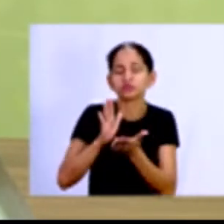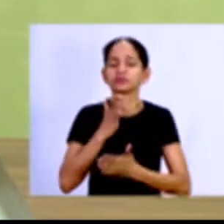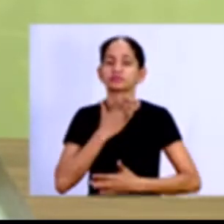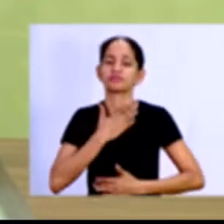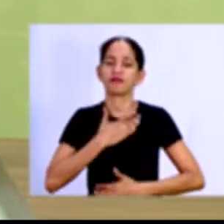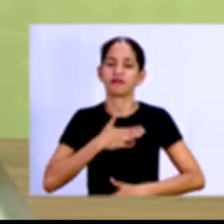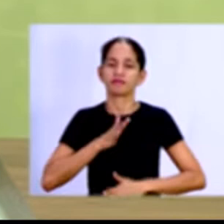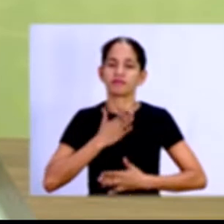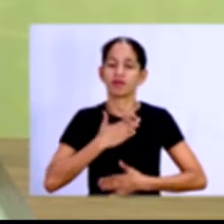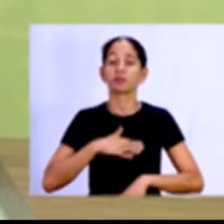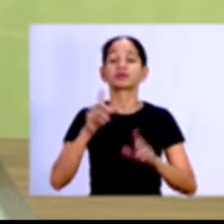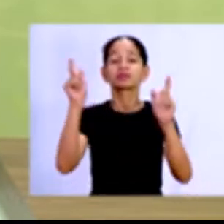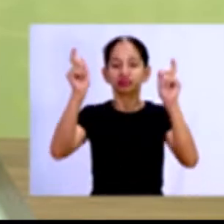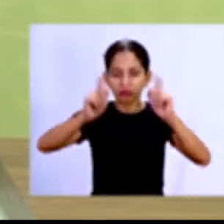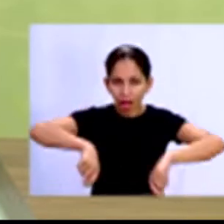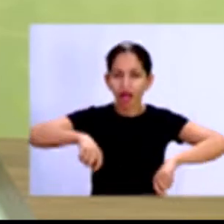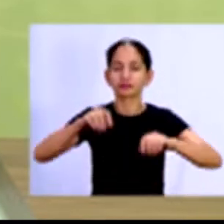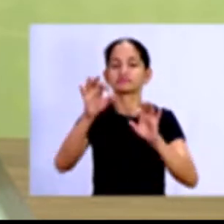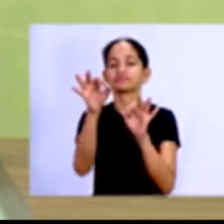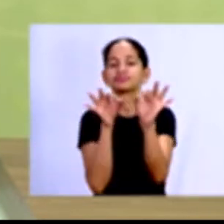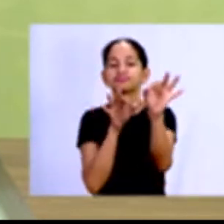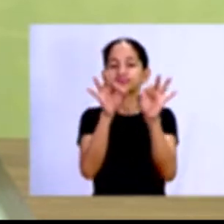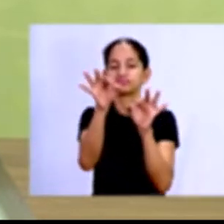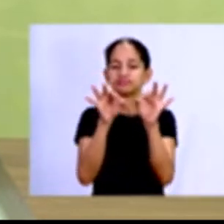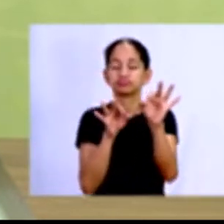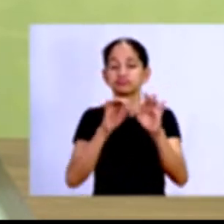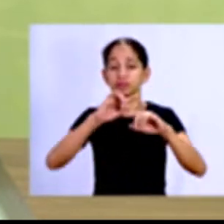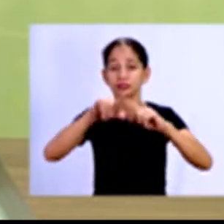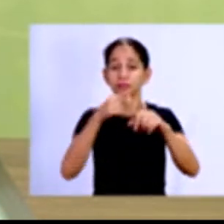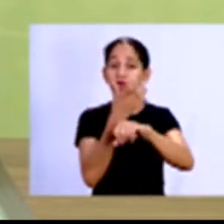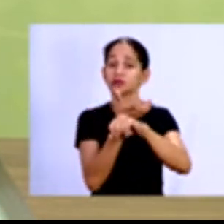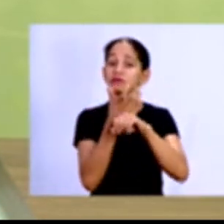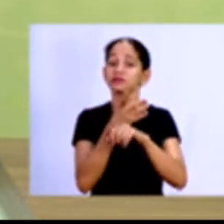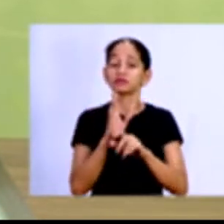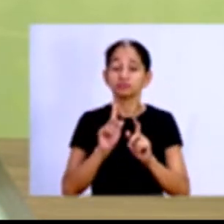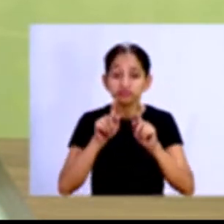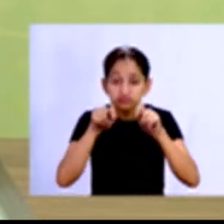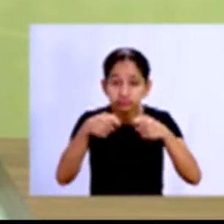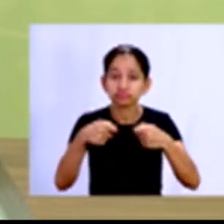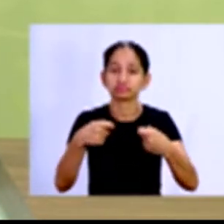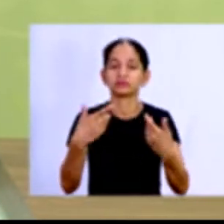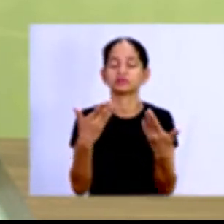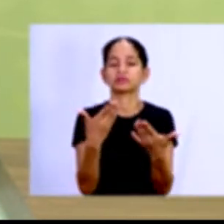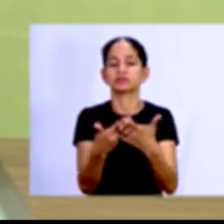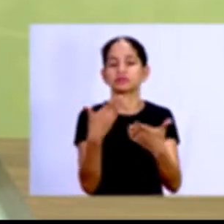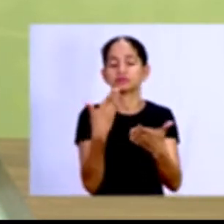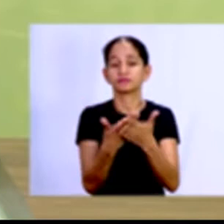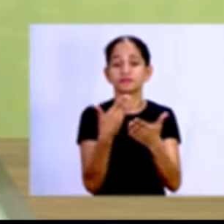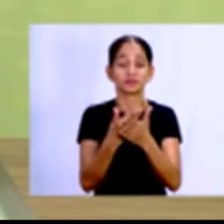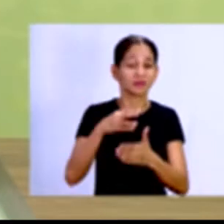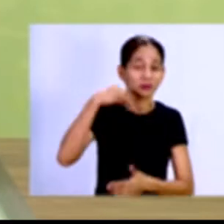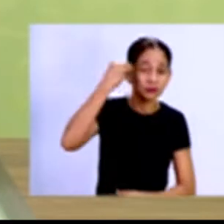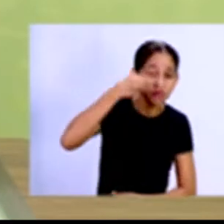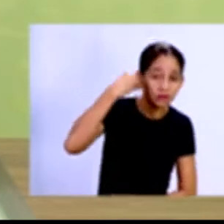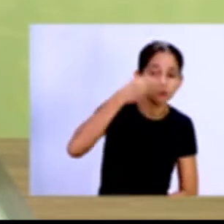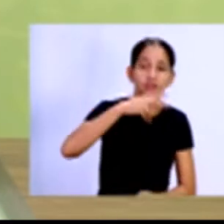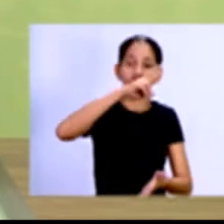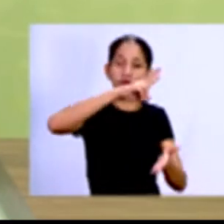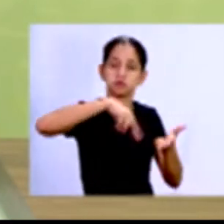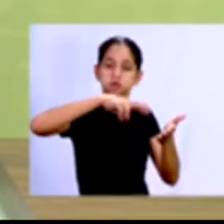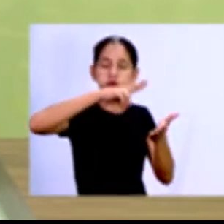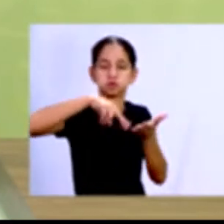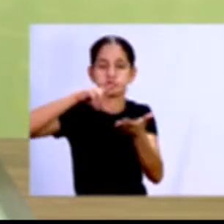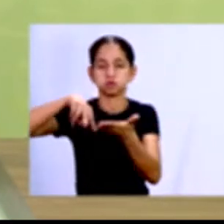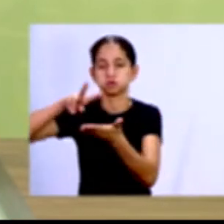tranquilo, mas com o andar do curso vão vir as disciplinas que vão exigir de você um pouquinho mais de bagagem de leitura, que vão exigir de